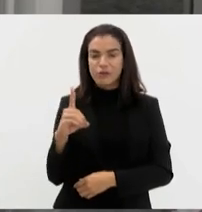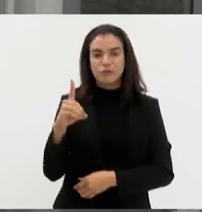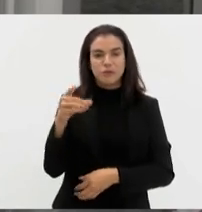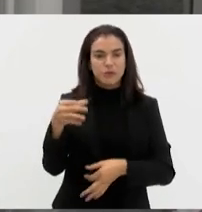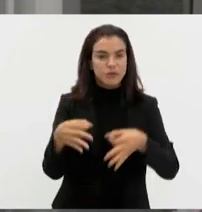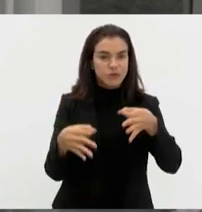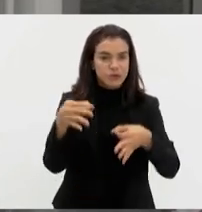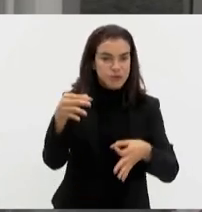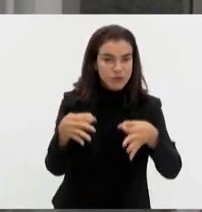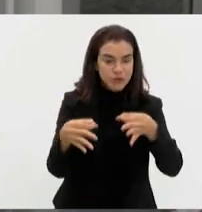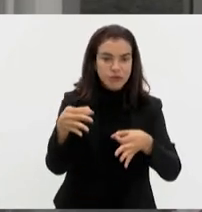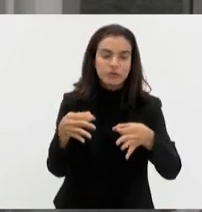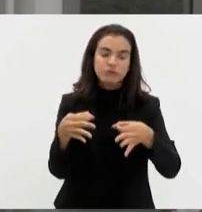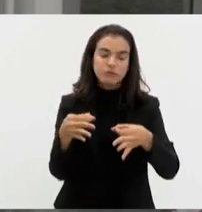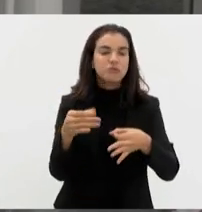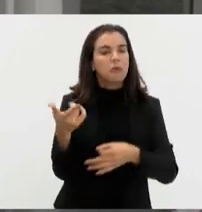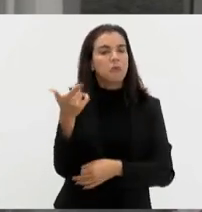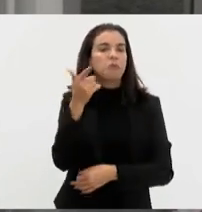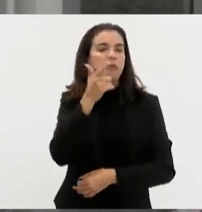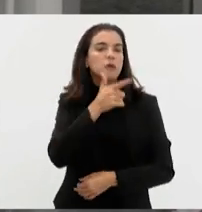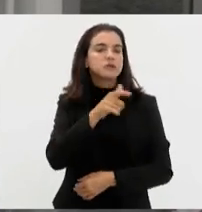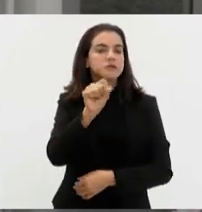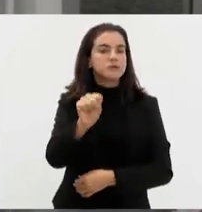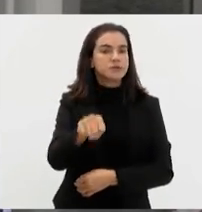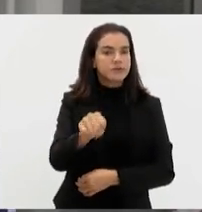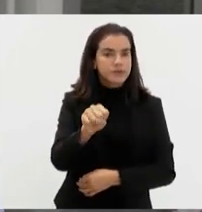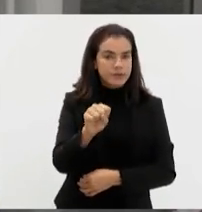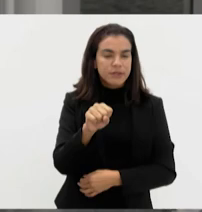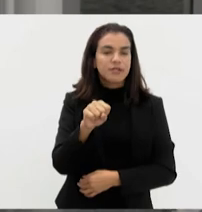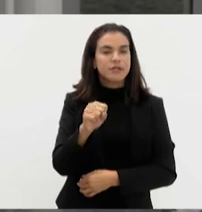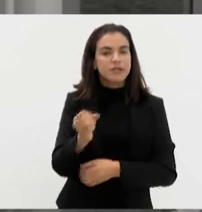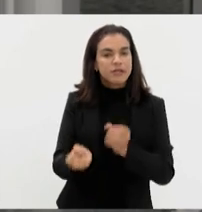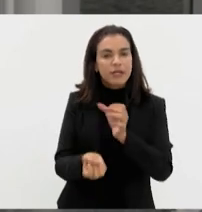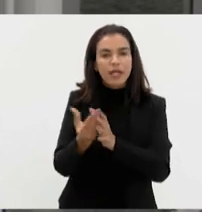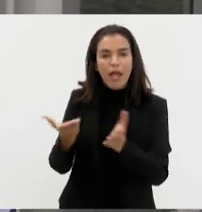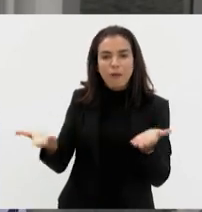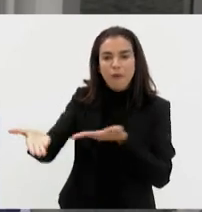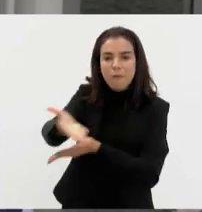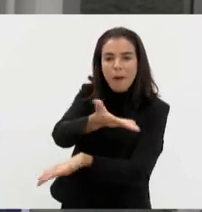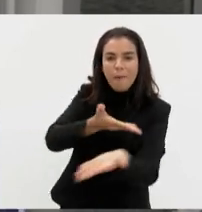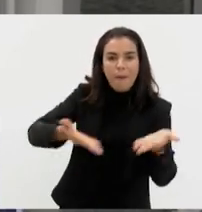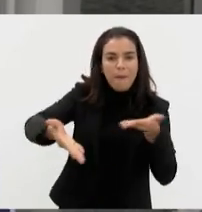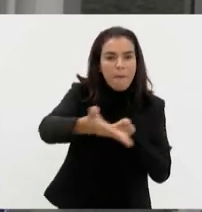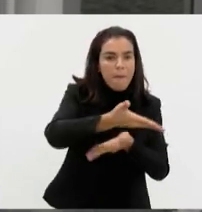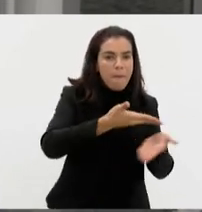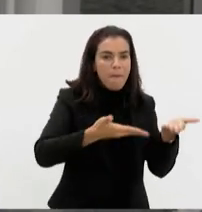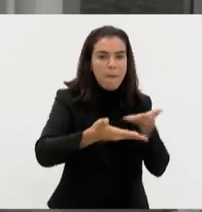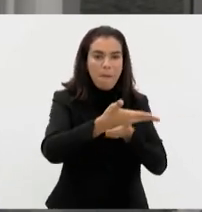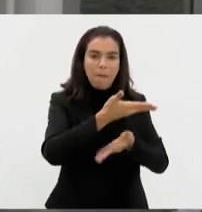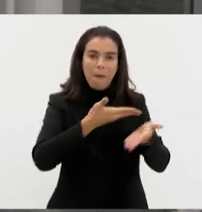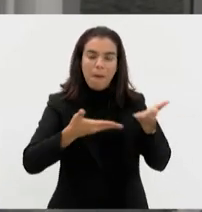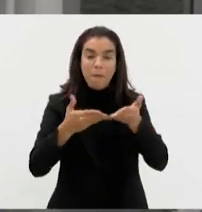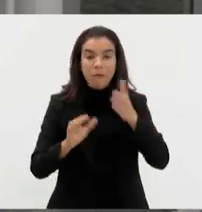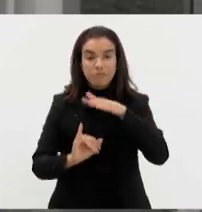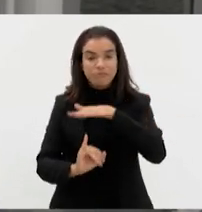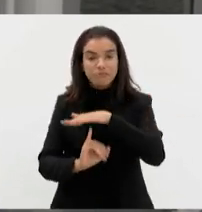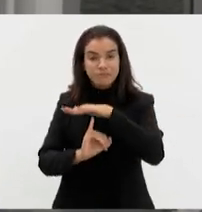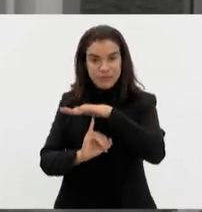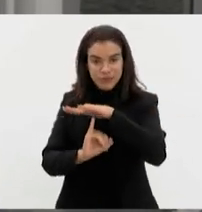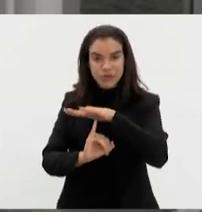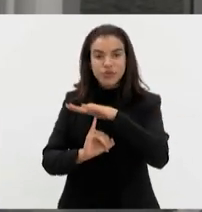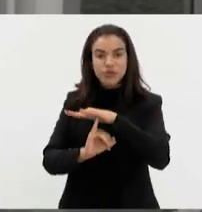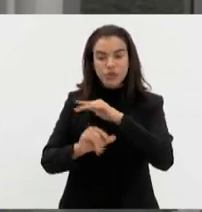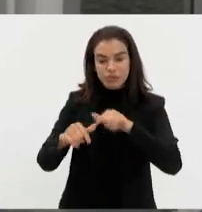Justiça. Então, eu acho que a gente conseguiu, né, fazer essa articulação para que todas as instituições